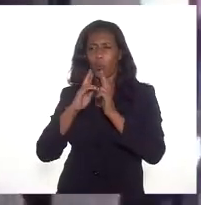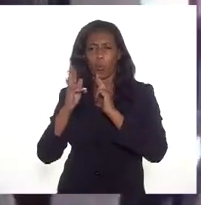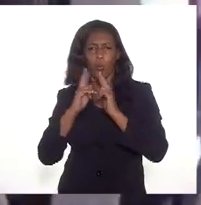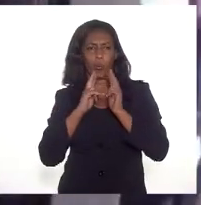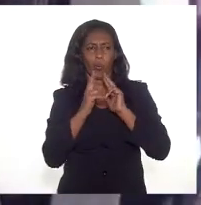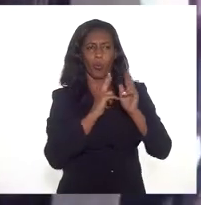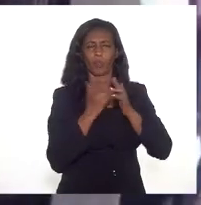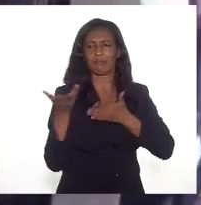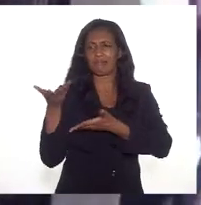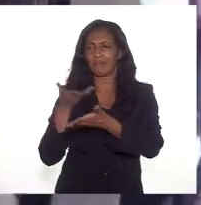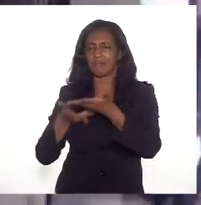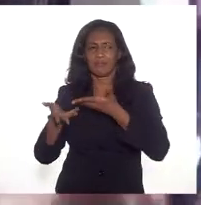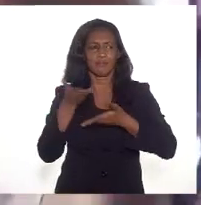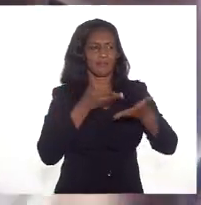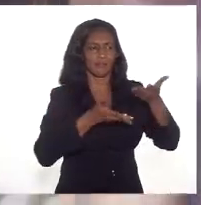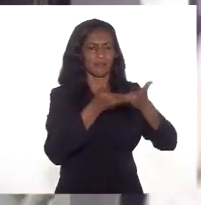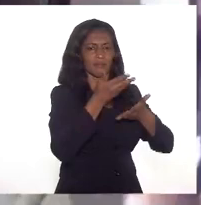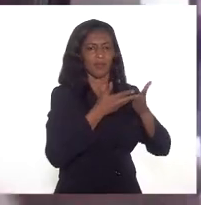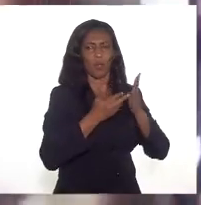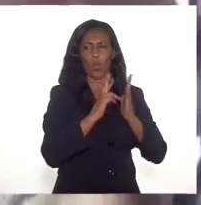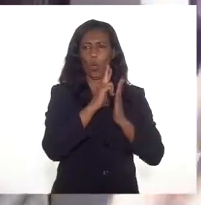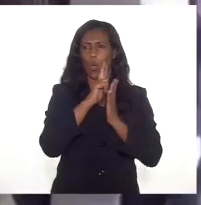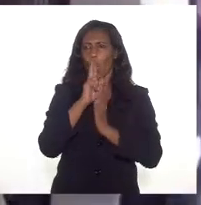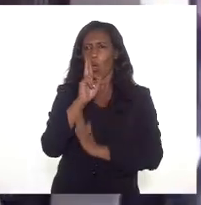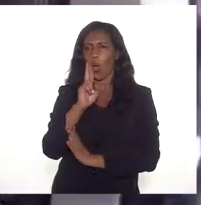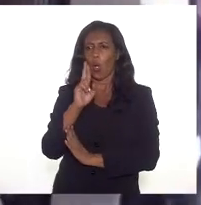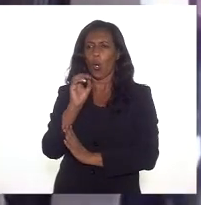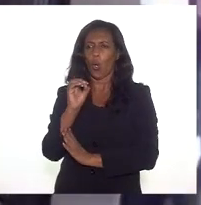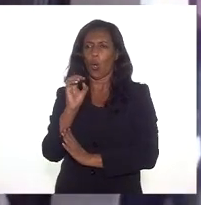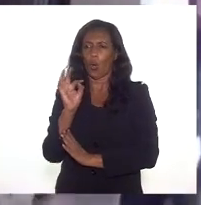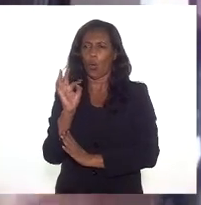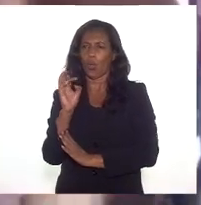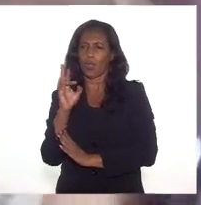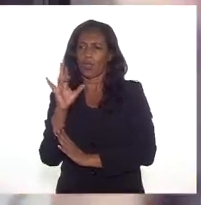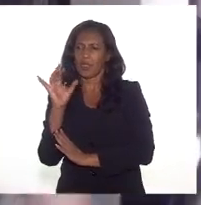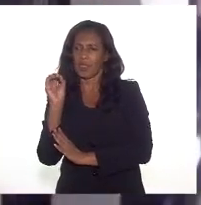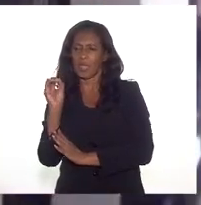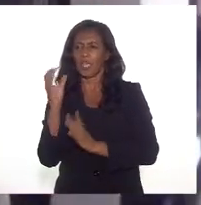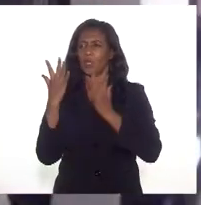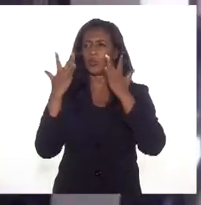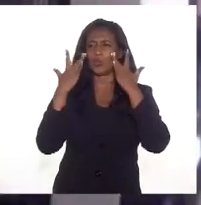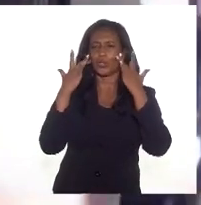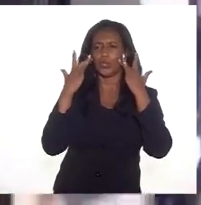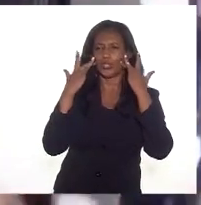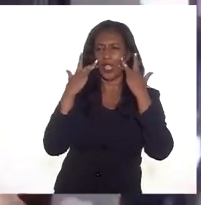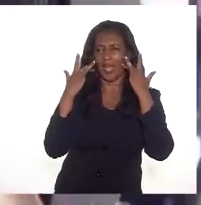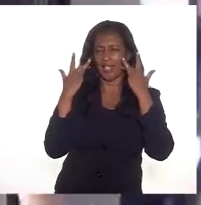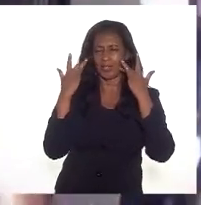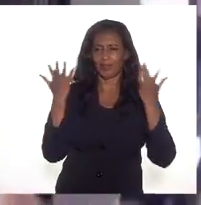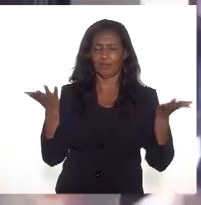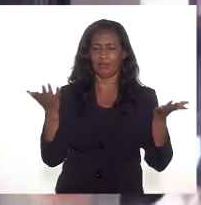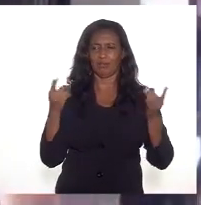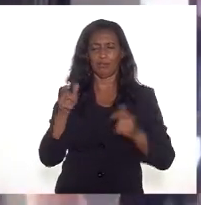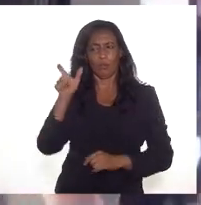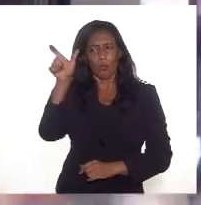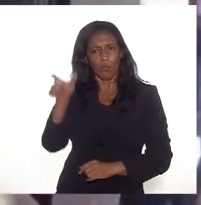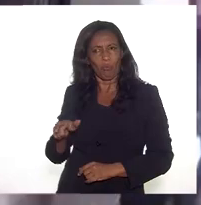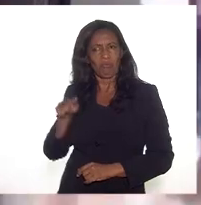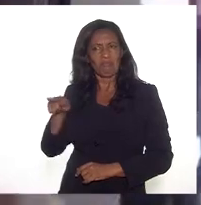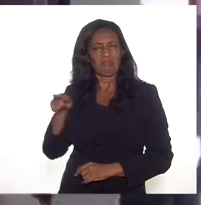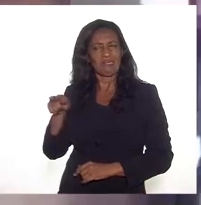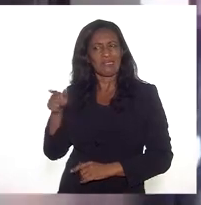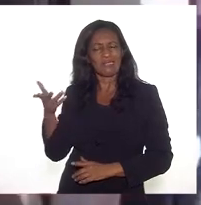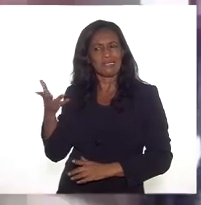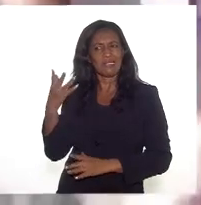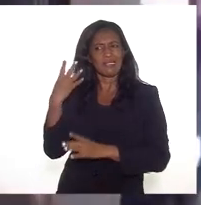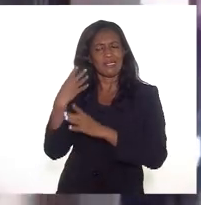suas participações de roteiros, né? de teatro, ou seja, é um